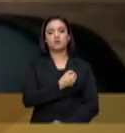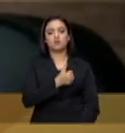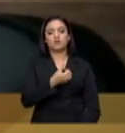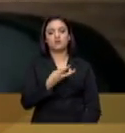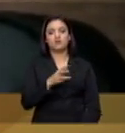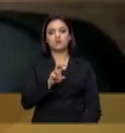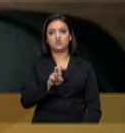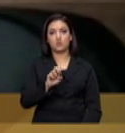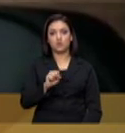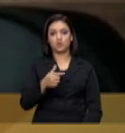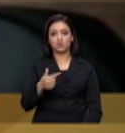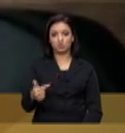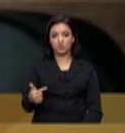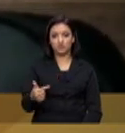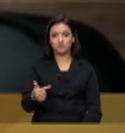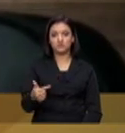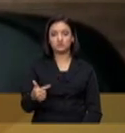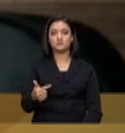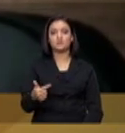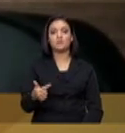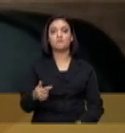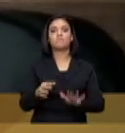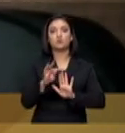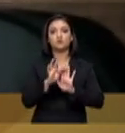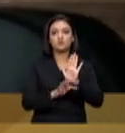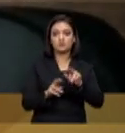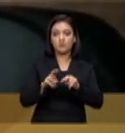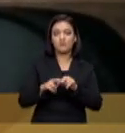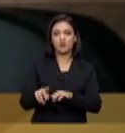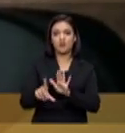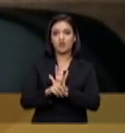13582, na redação que lhe foi dada pela Lei